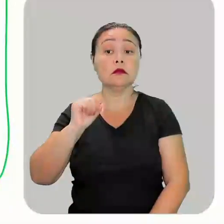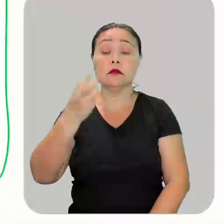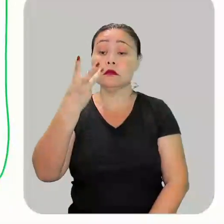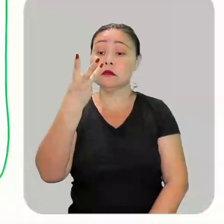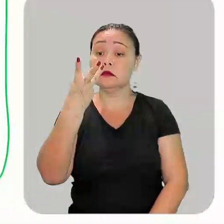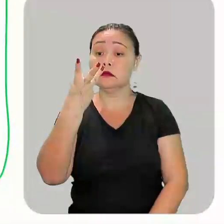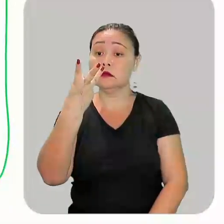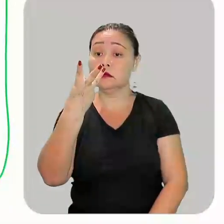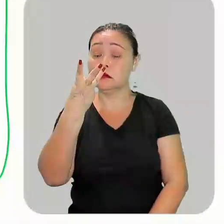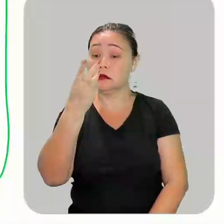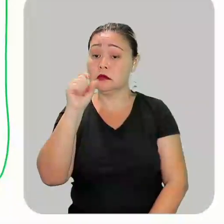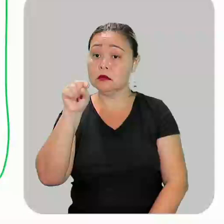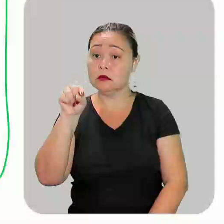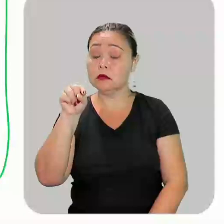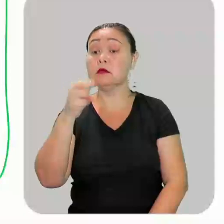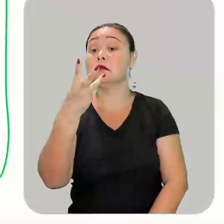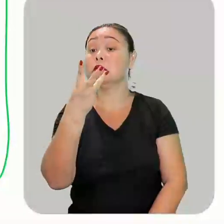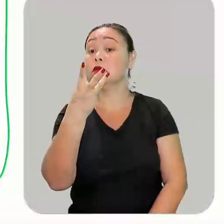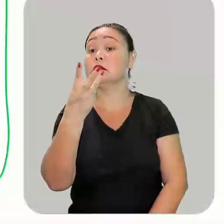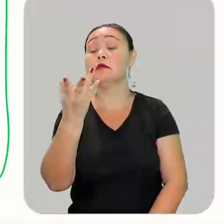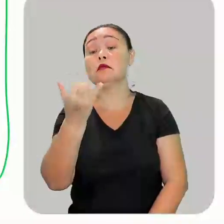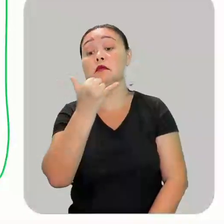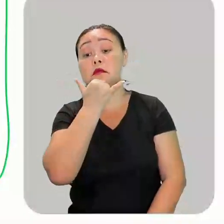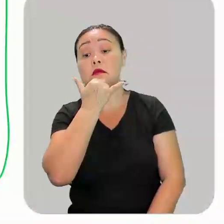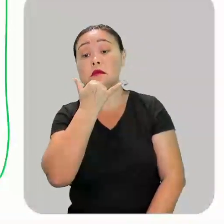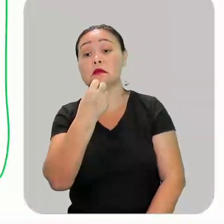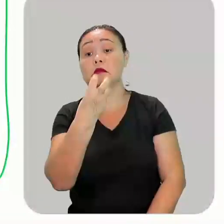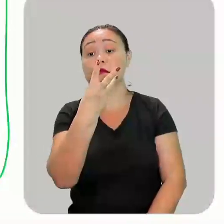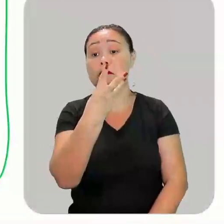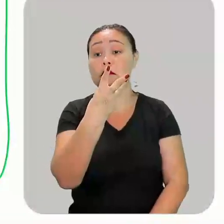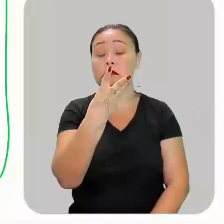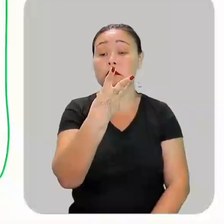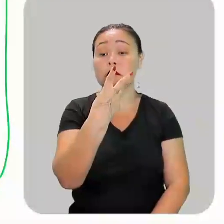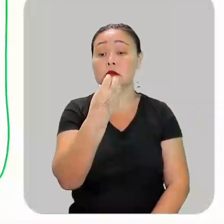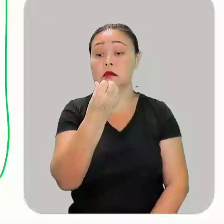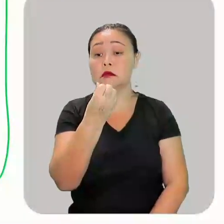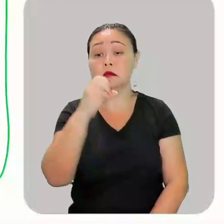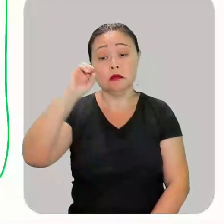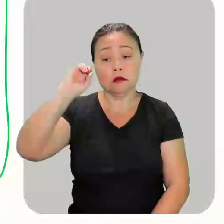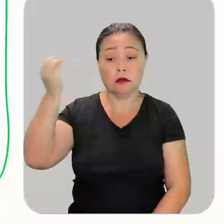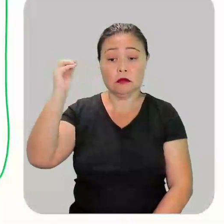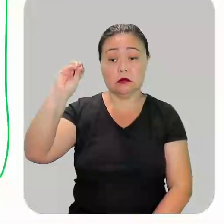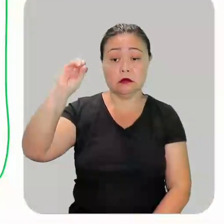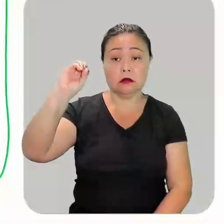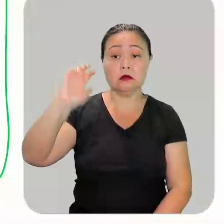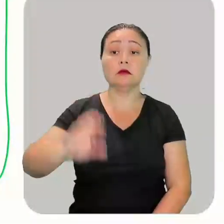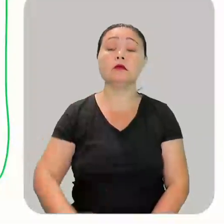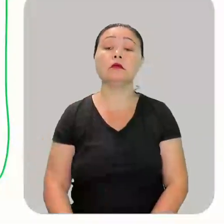3.600 ou dá 36.000? 36.000, perdão. 36.000. Isso, mais um zerinho aqui.